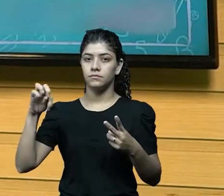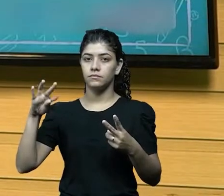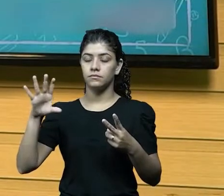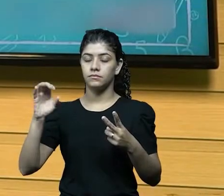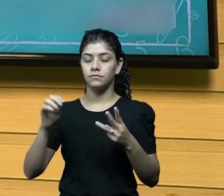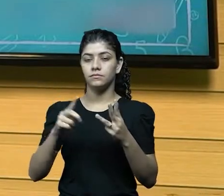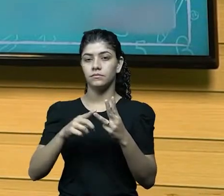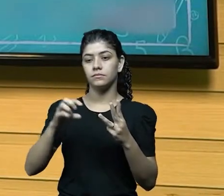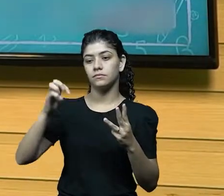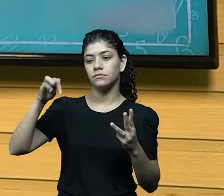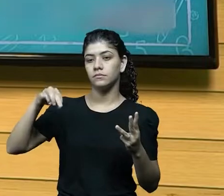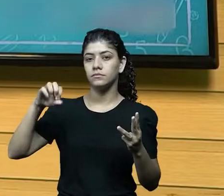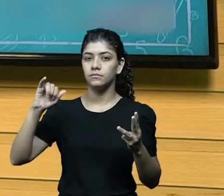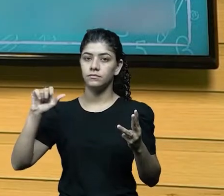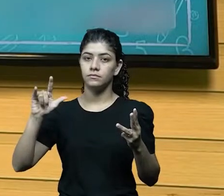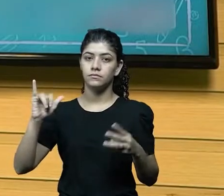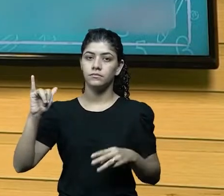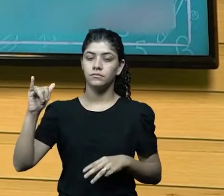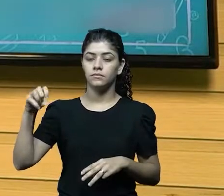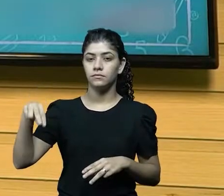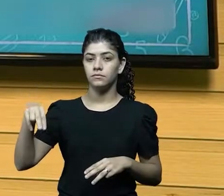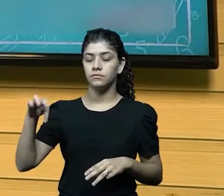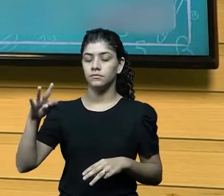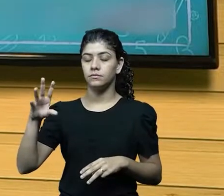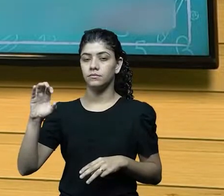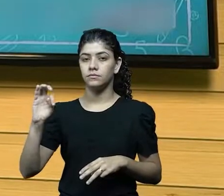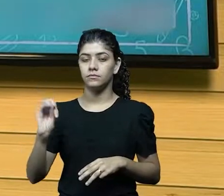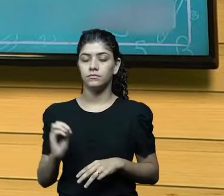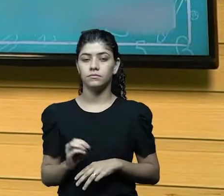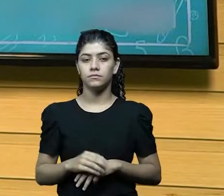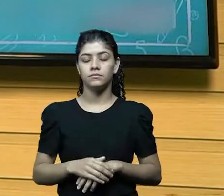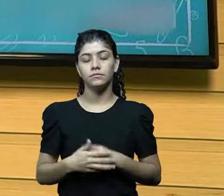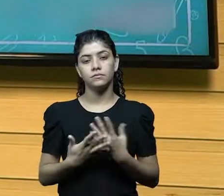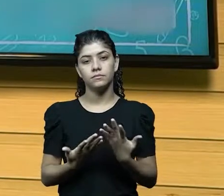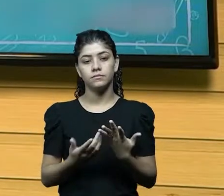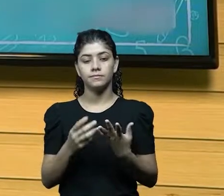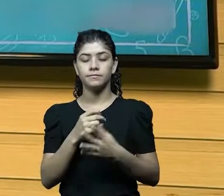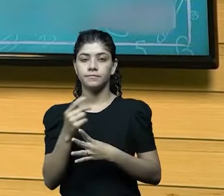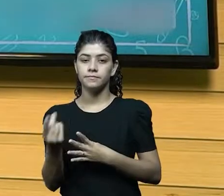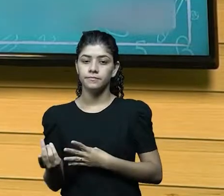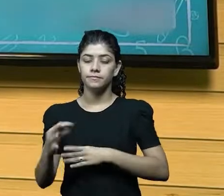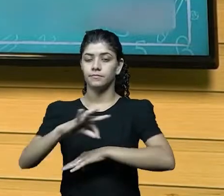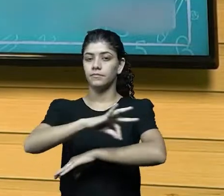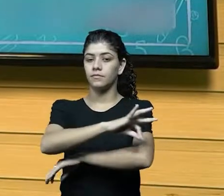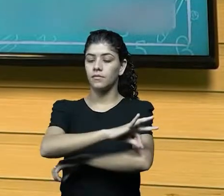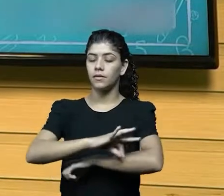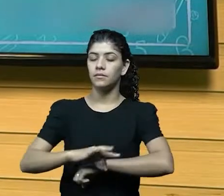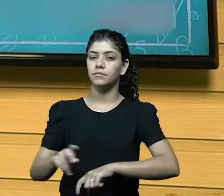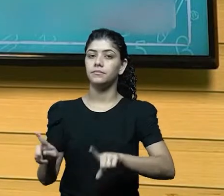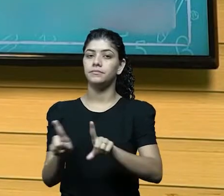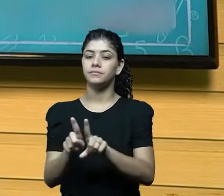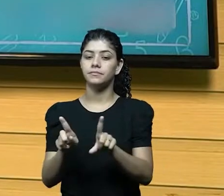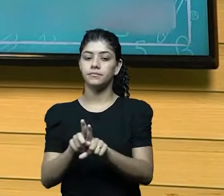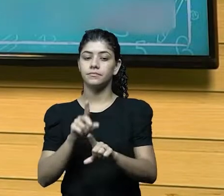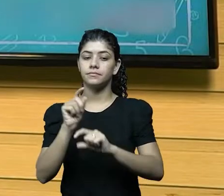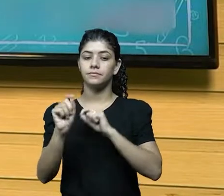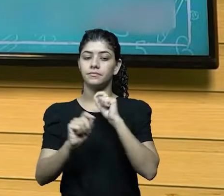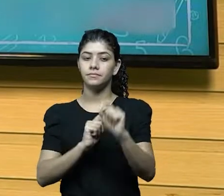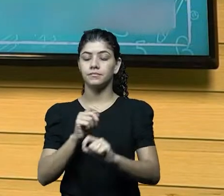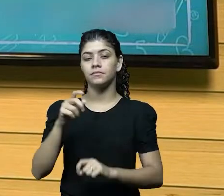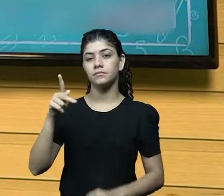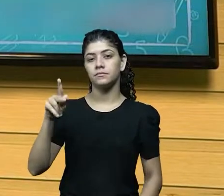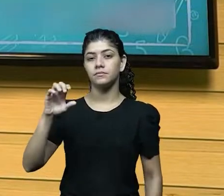vamos encontrar principalmente no centímetro e milímetro, que são as graduações dessa régua, e também em